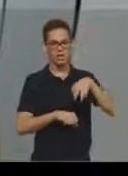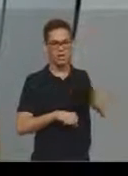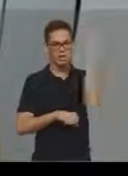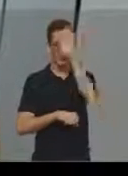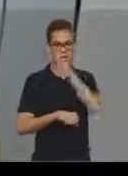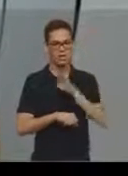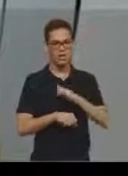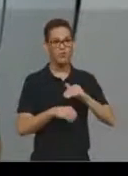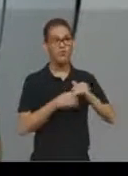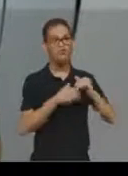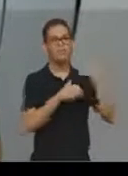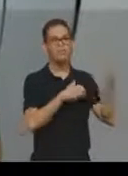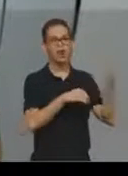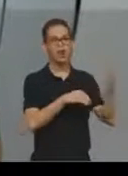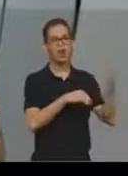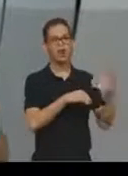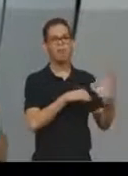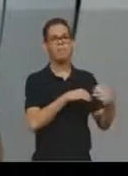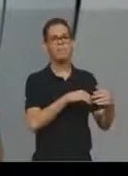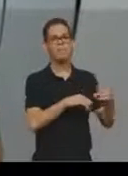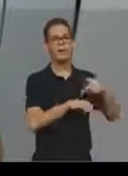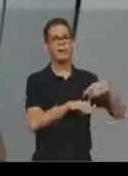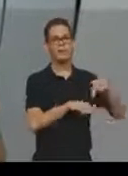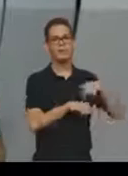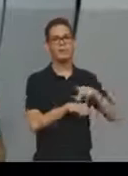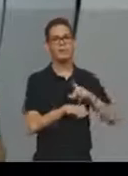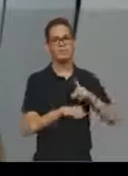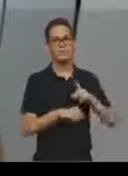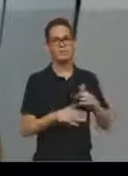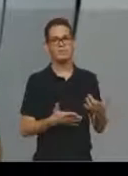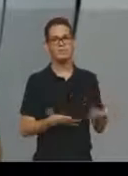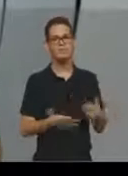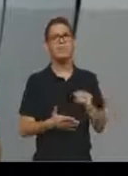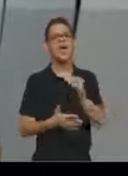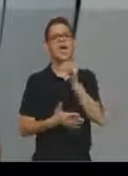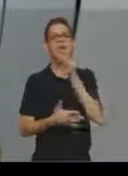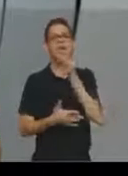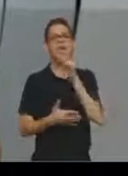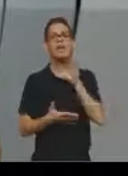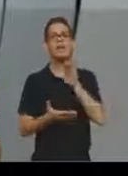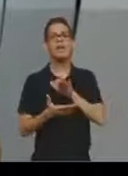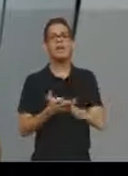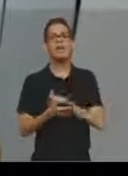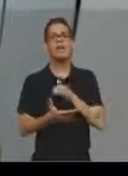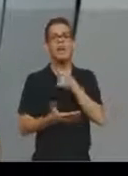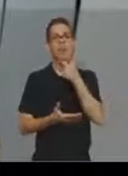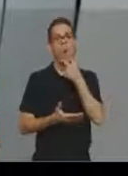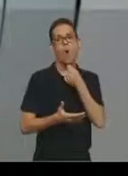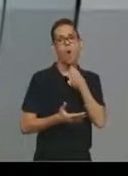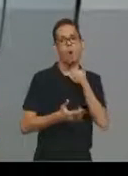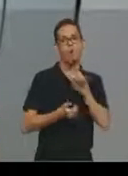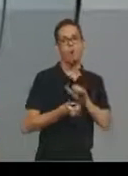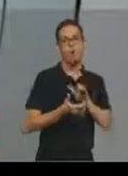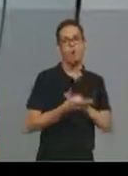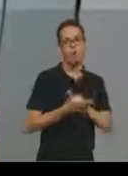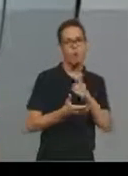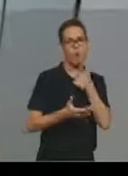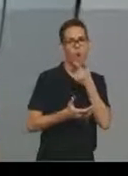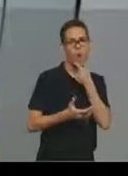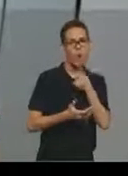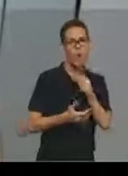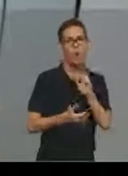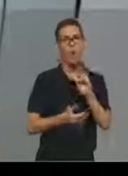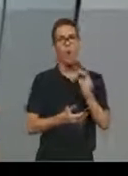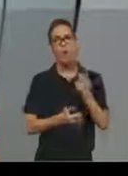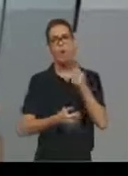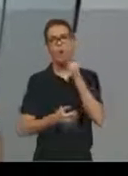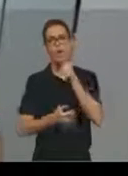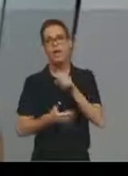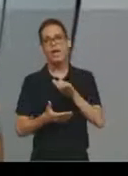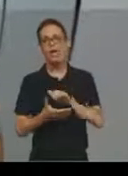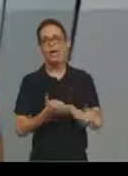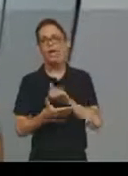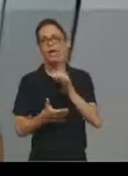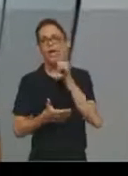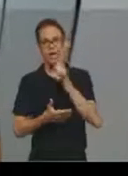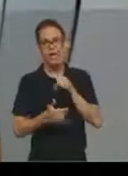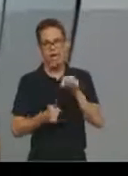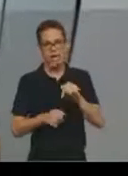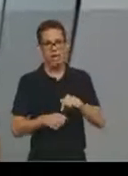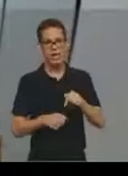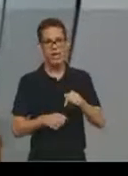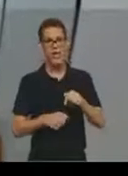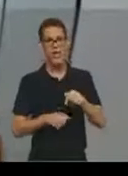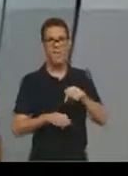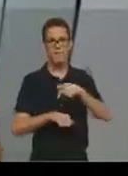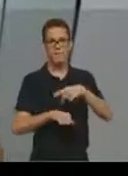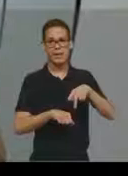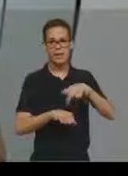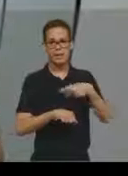outro país. Por exemplo, casamento de pessoas do mesmo sexo. No Brasil, a gente sabe que isso é um direito. Mas se a gente for falar da